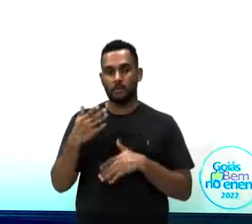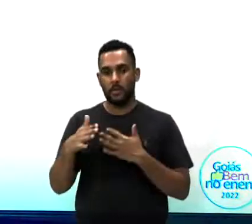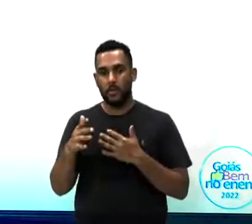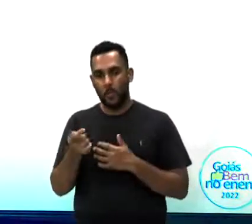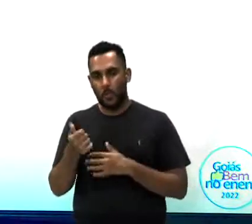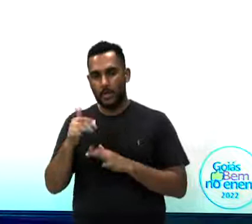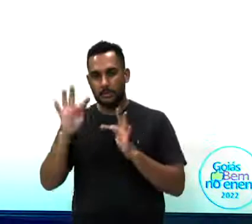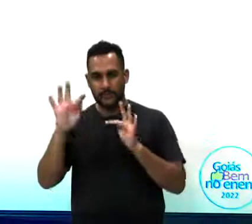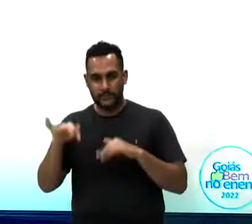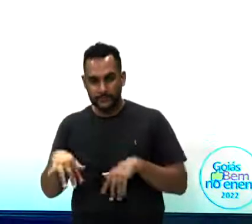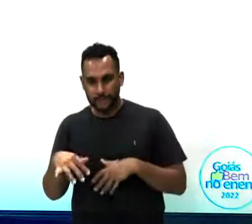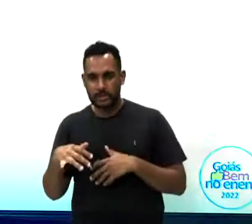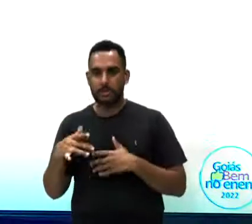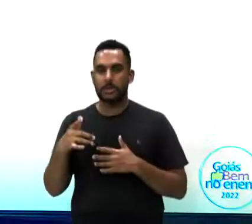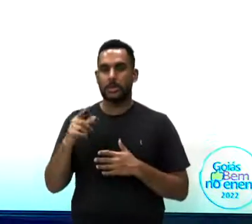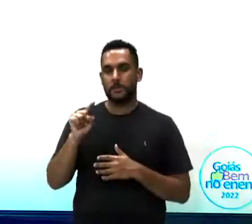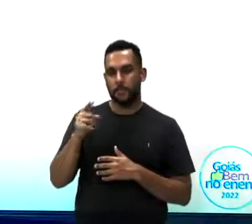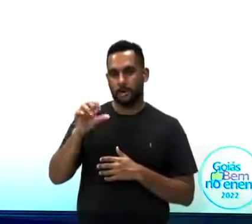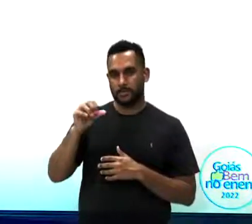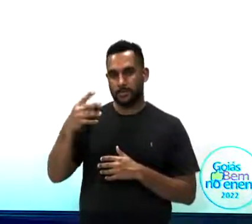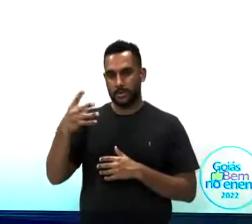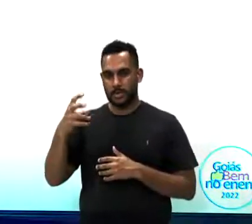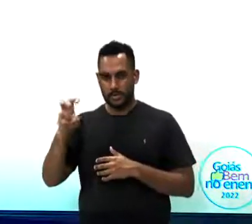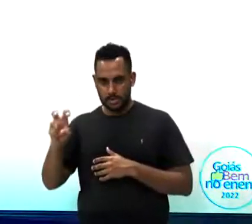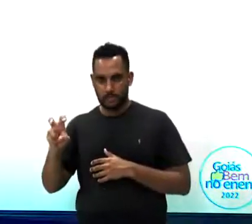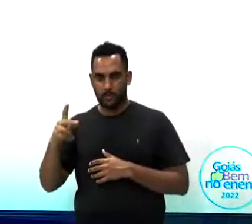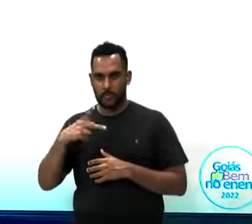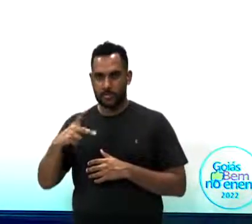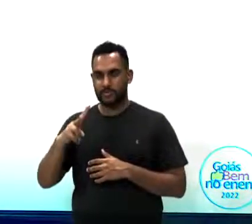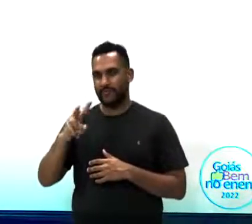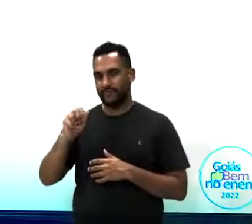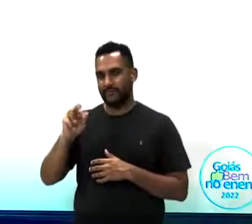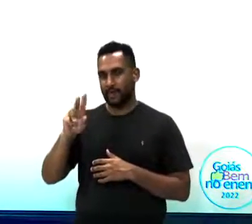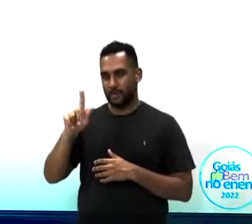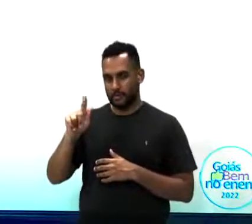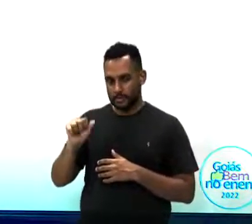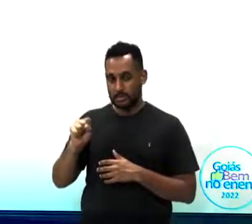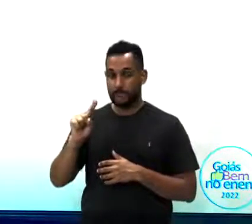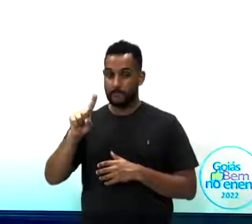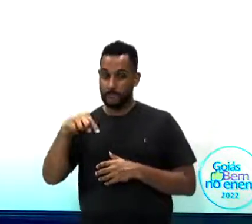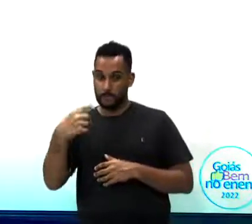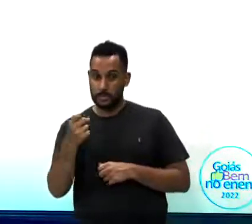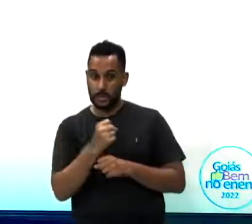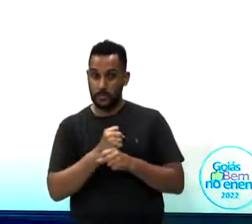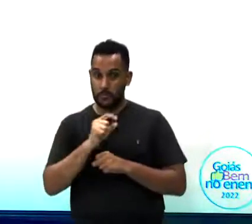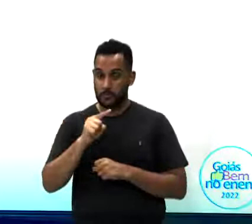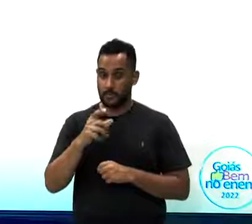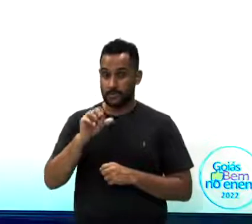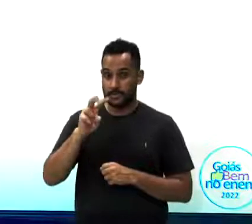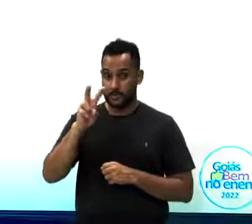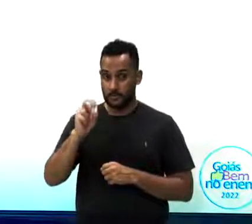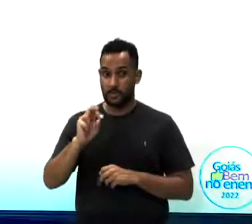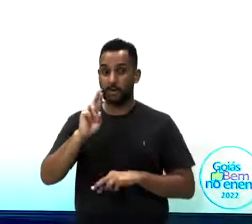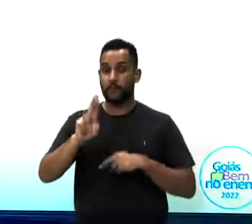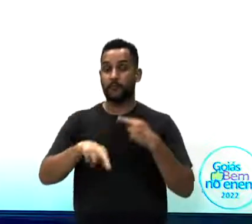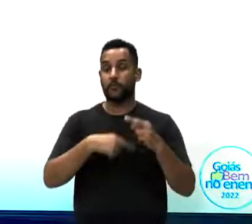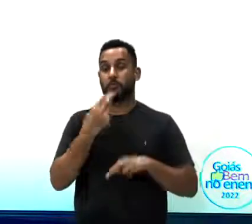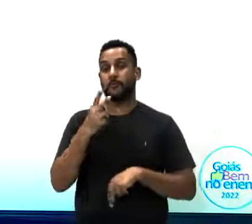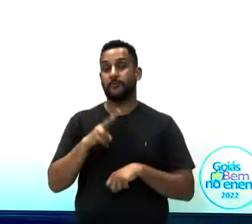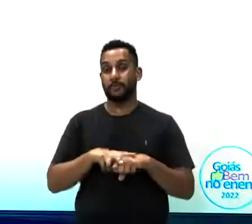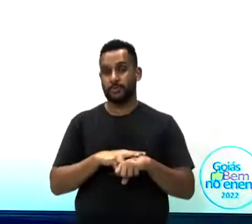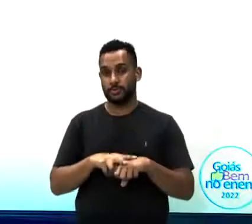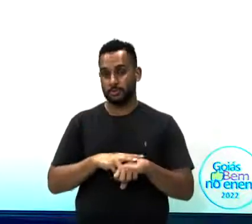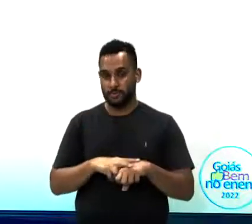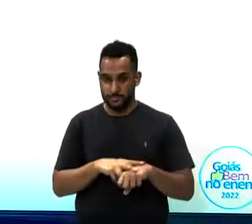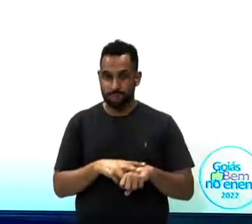né, 1945, seu último ano, e aí nós temos em 1950, nós temos a Revolução Verde acontecendo,